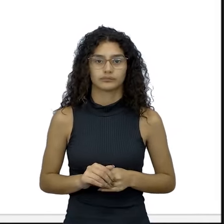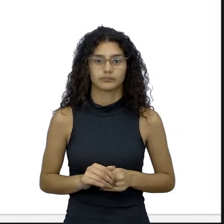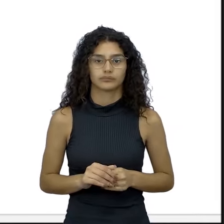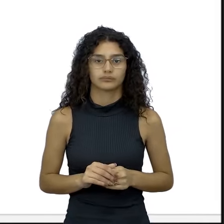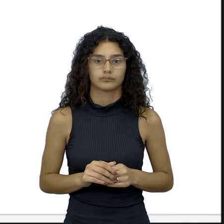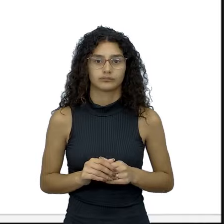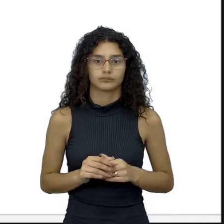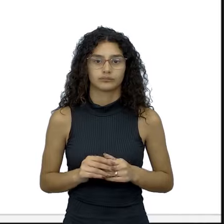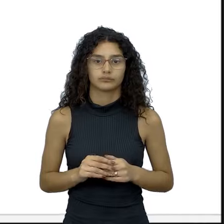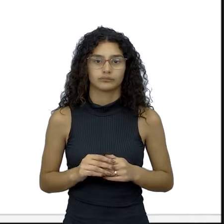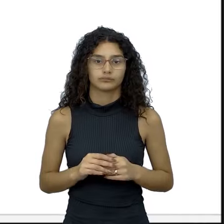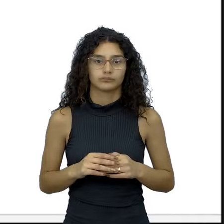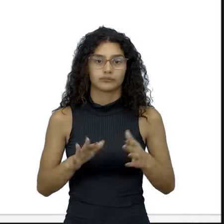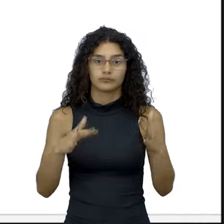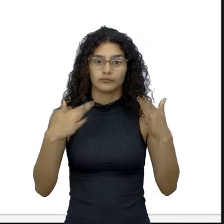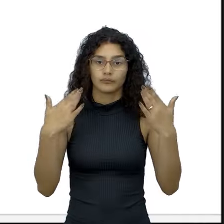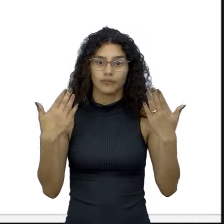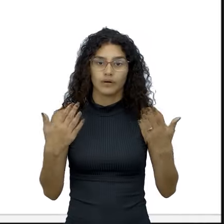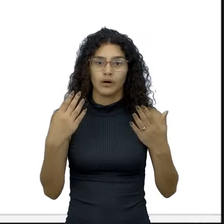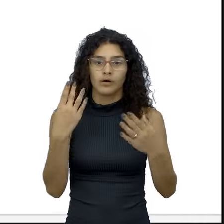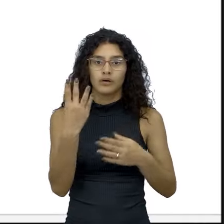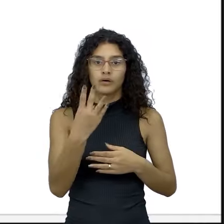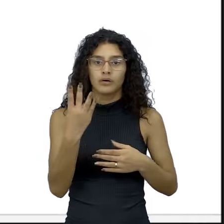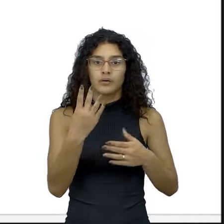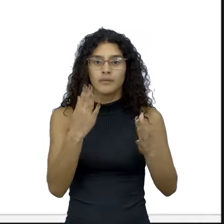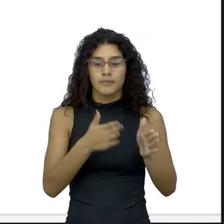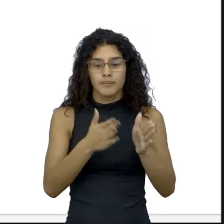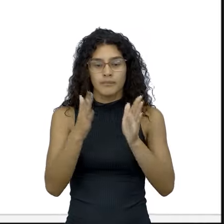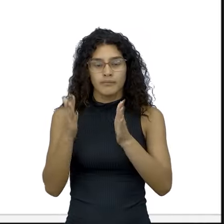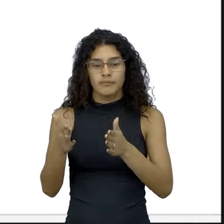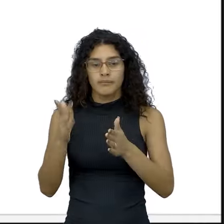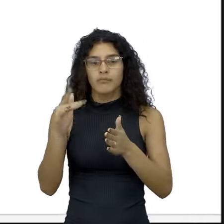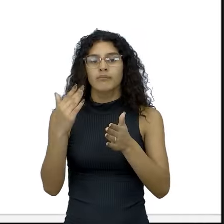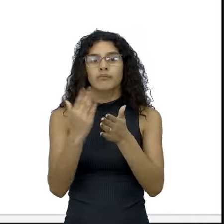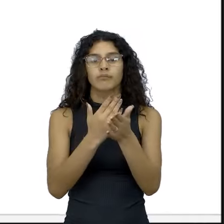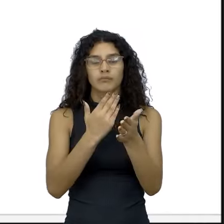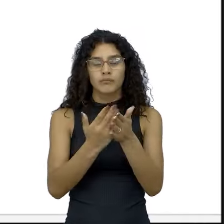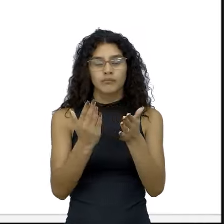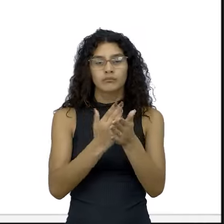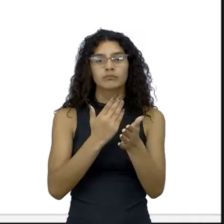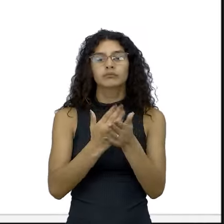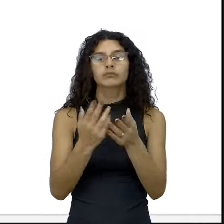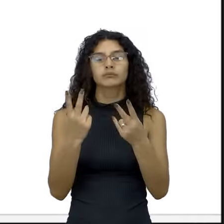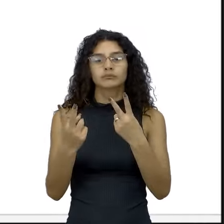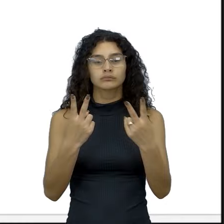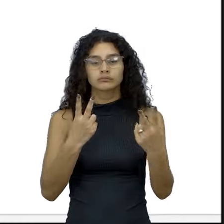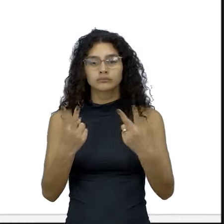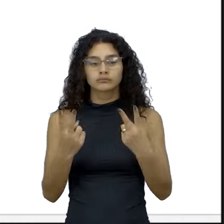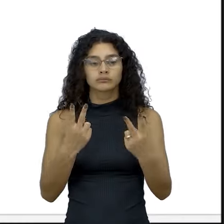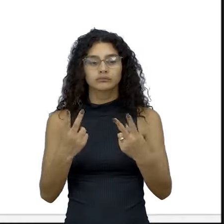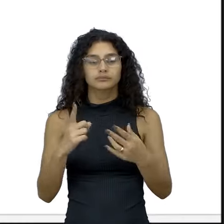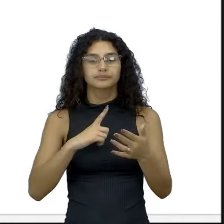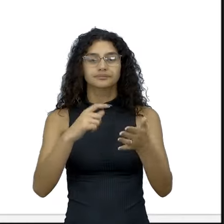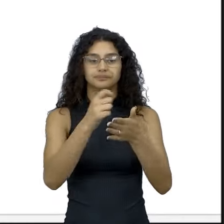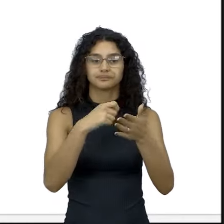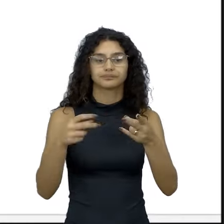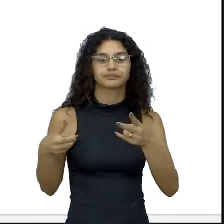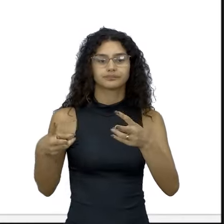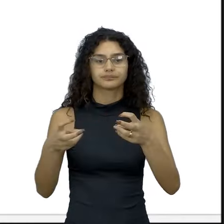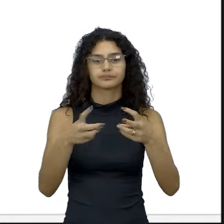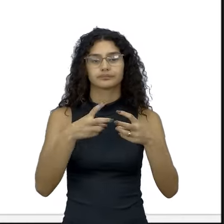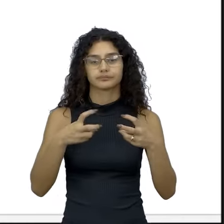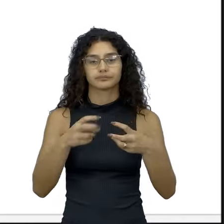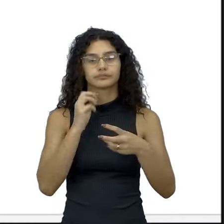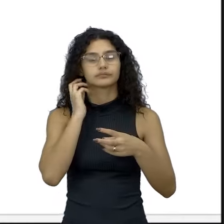E aí entra o quarto passo, que é uma revisão pelas duplas, né, do verbete que foi escrito. Aqui eles vão observar